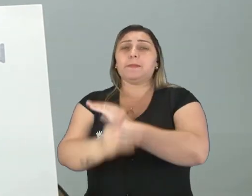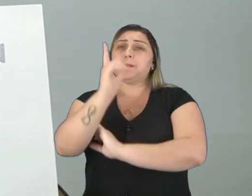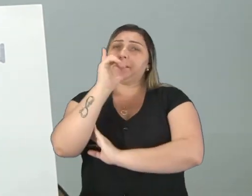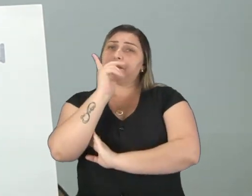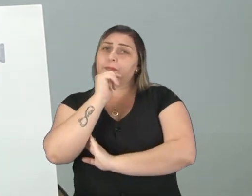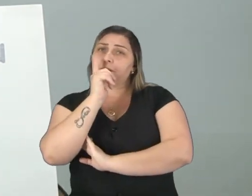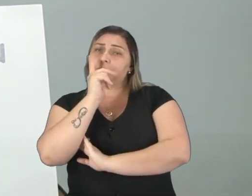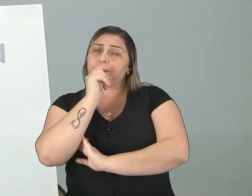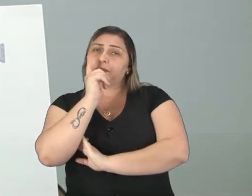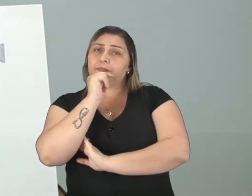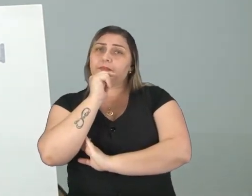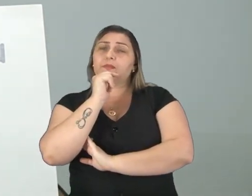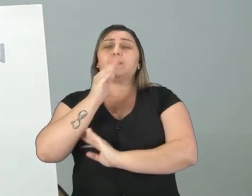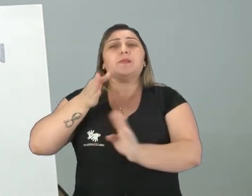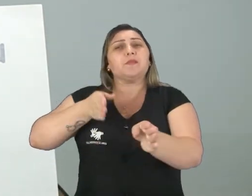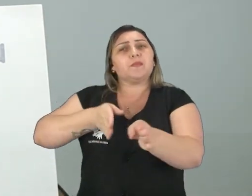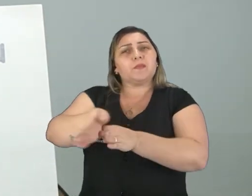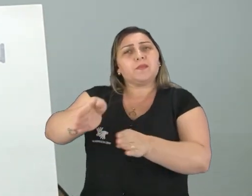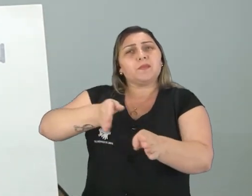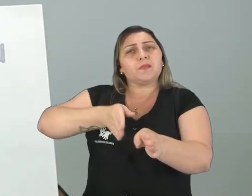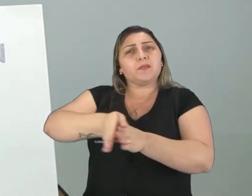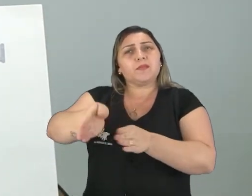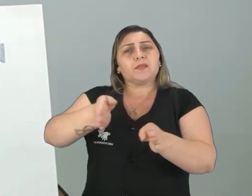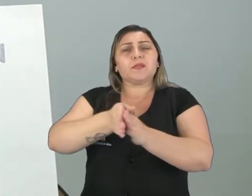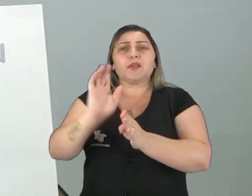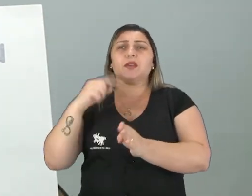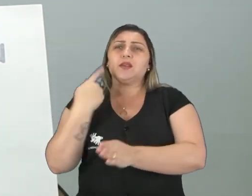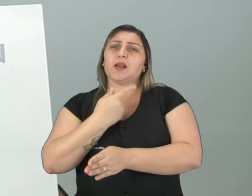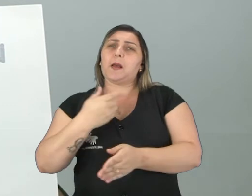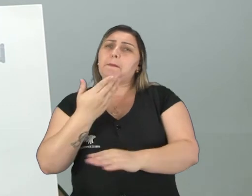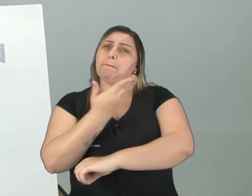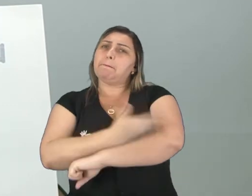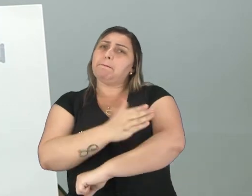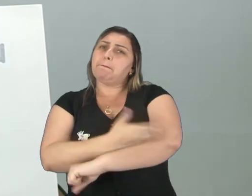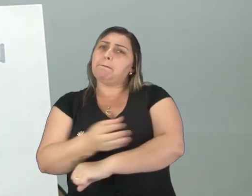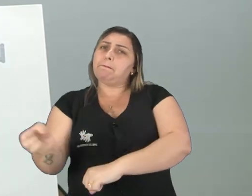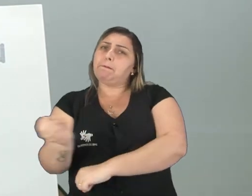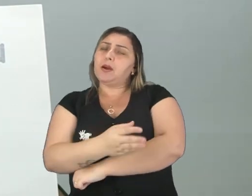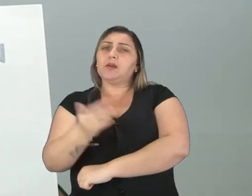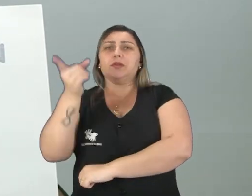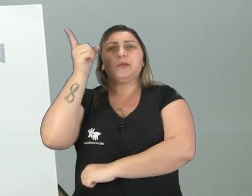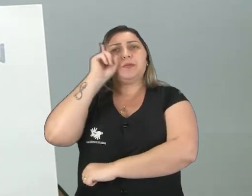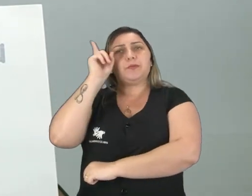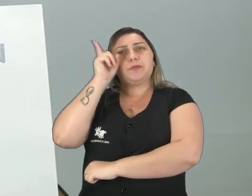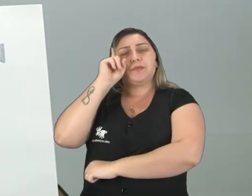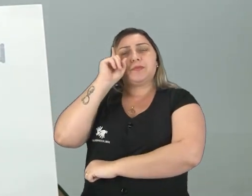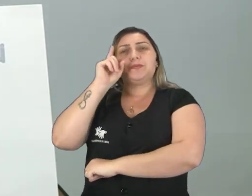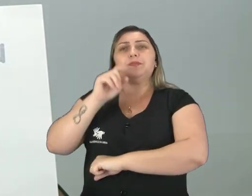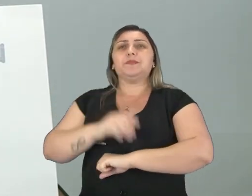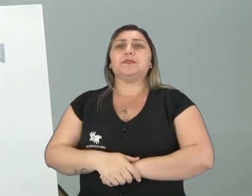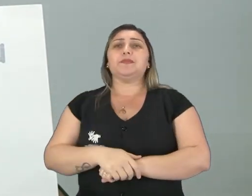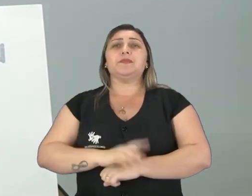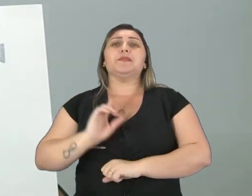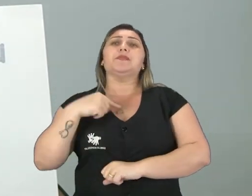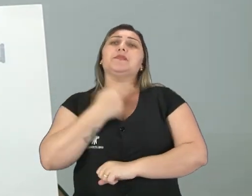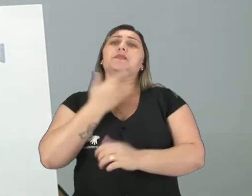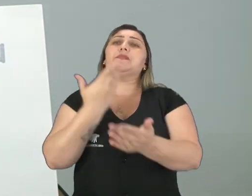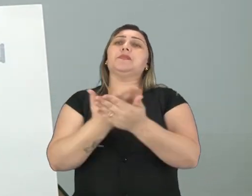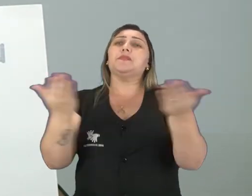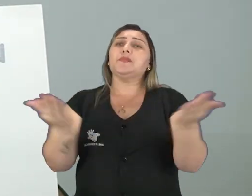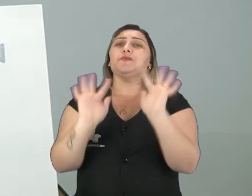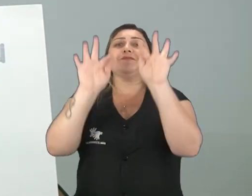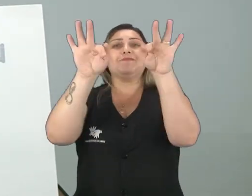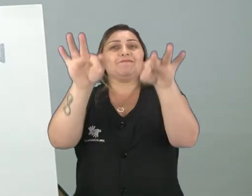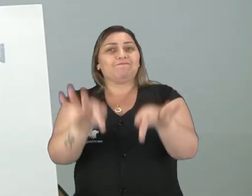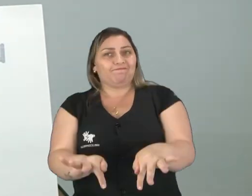da água, nos orientando a nossas novas práticas no nosso dia a dia. A nossa aula de hoje